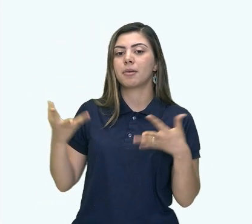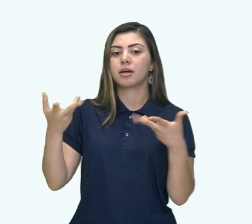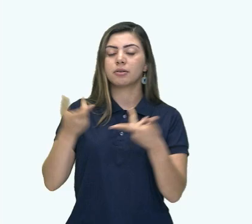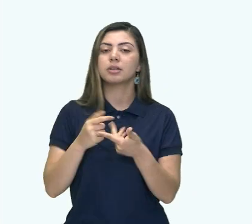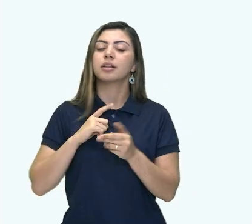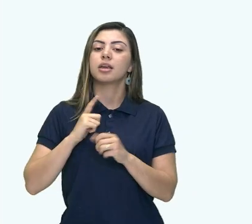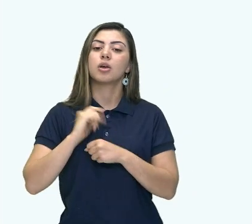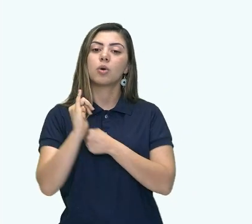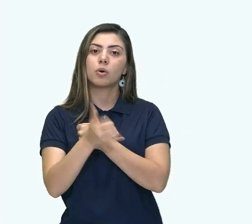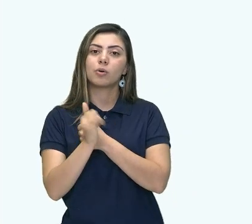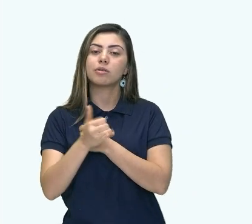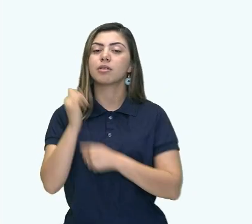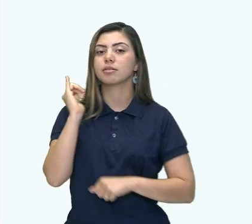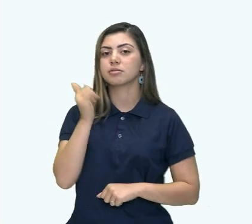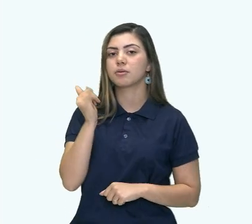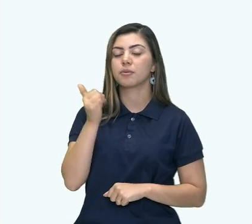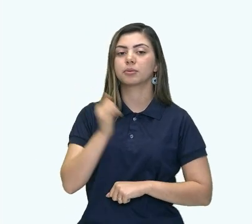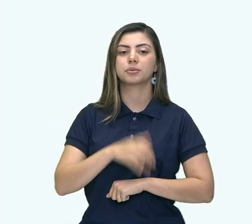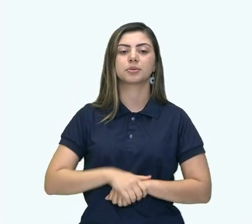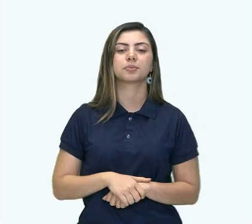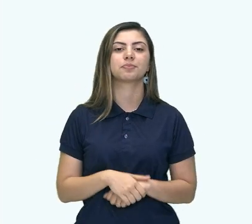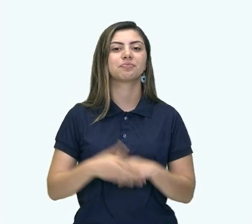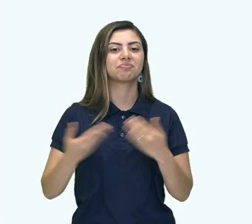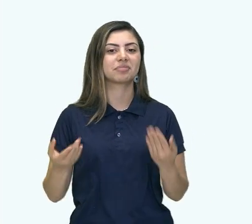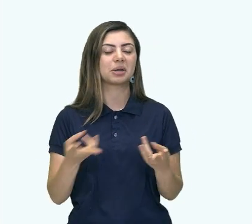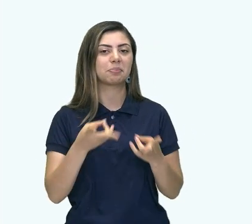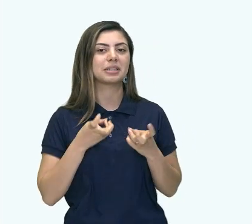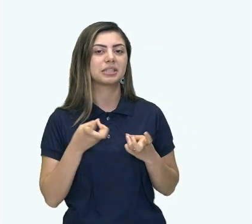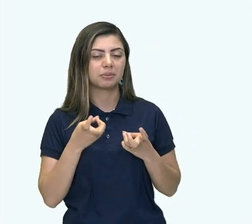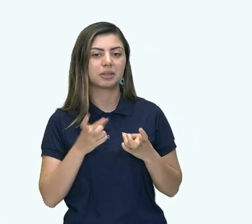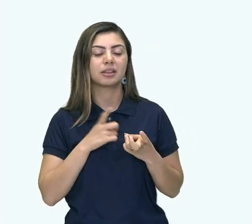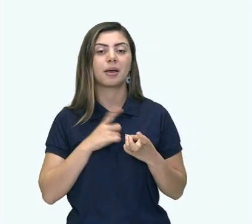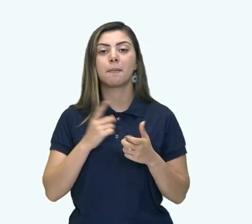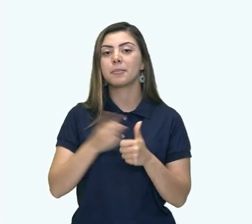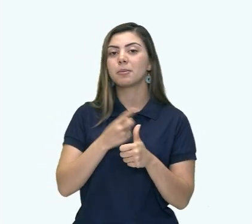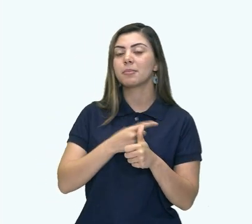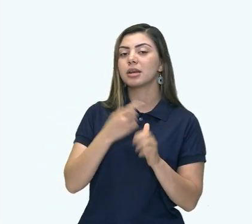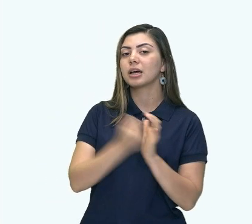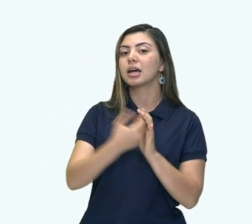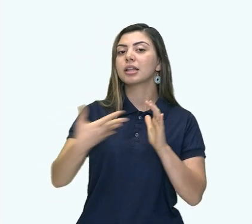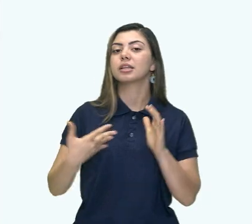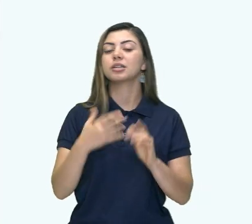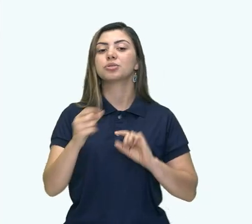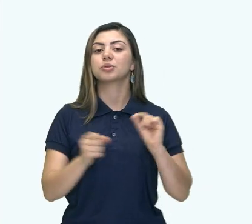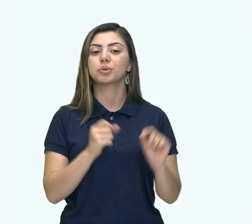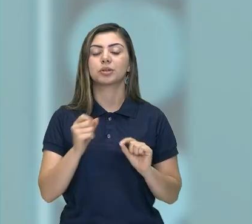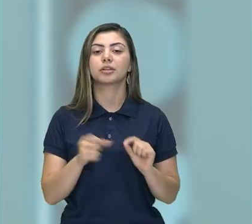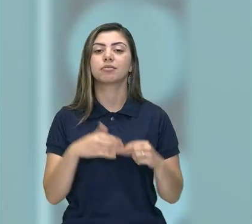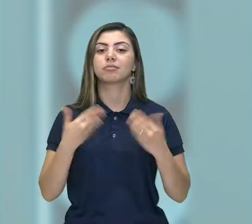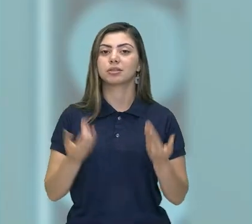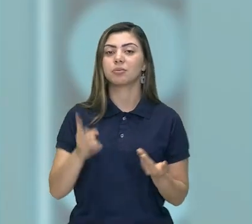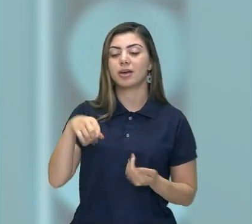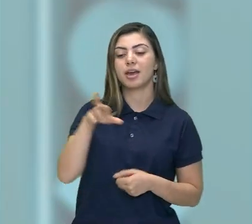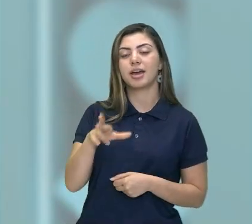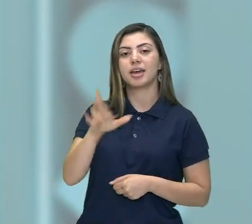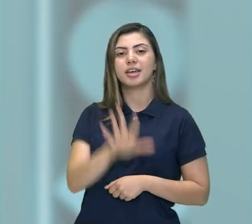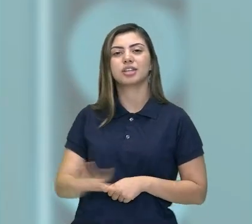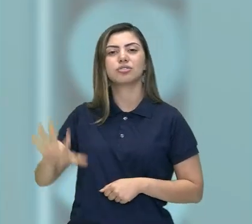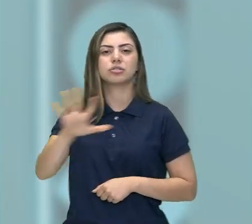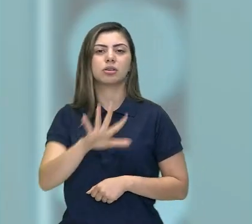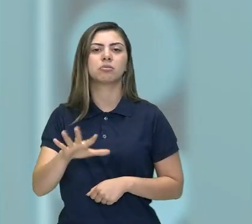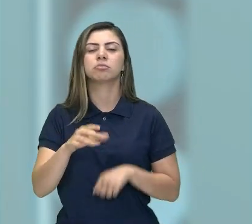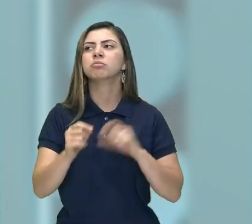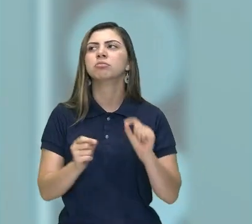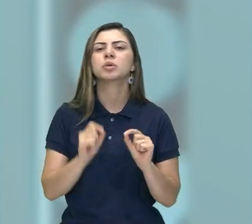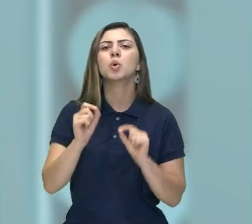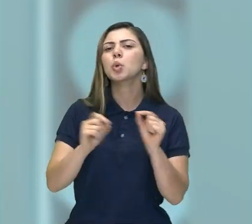de crônicas e contos. Então, nós temos o primeiro aspecto aí, que é a tendência regionalista. O que significa essa